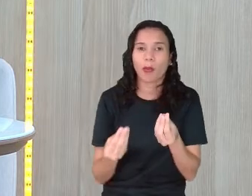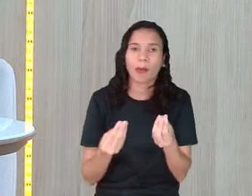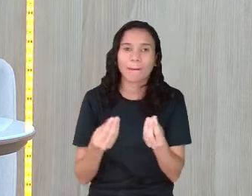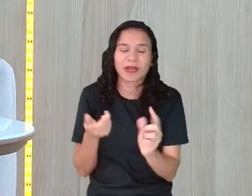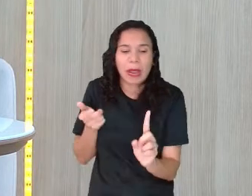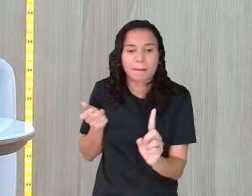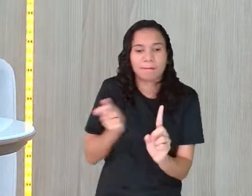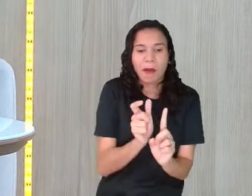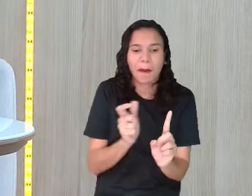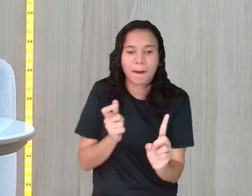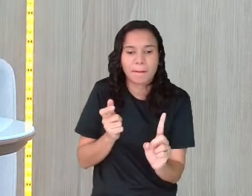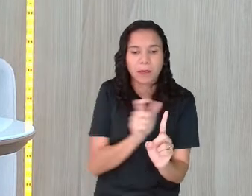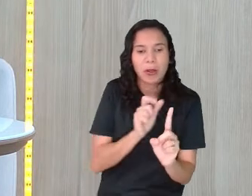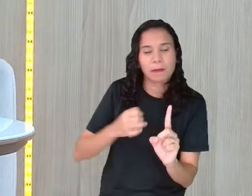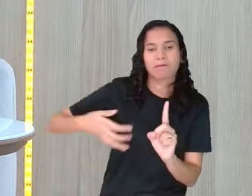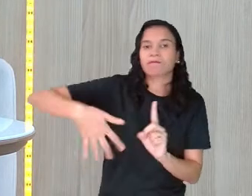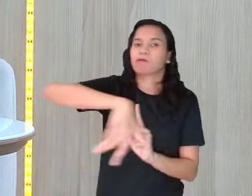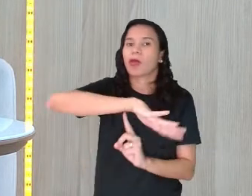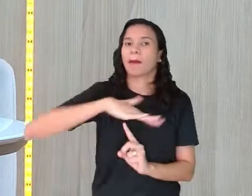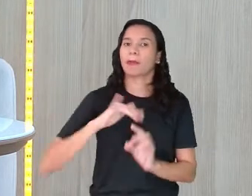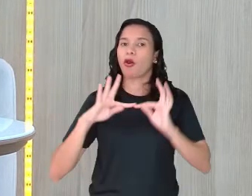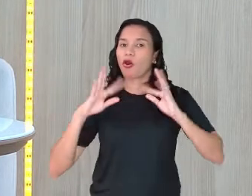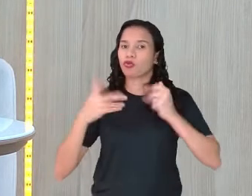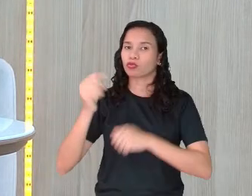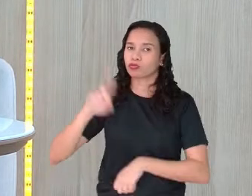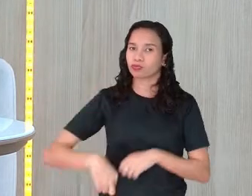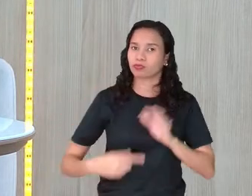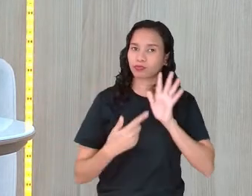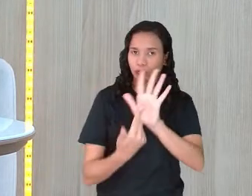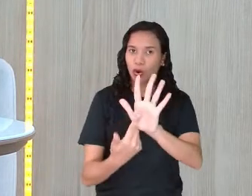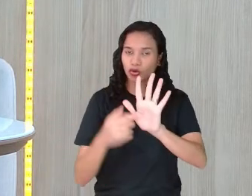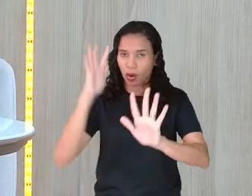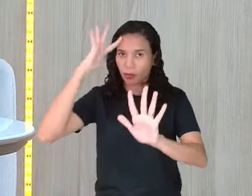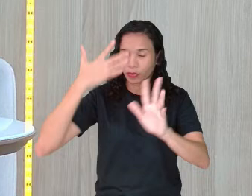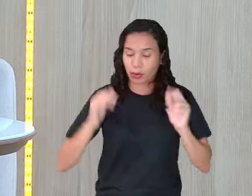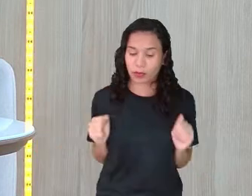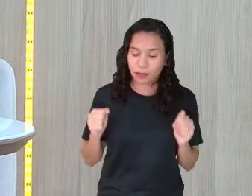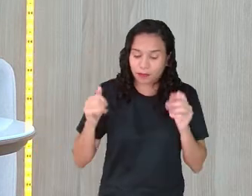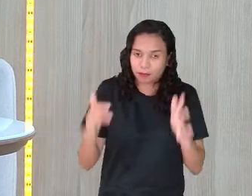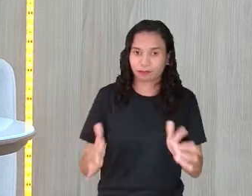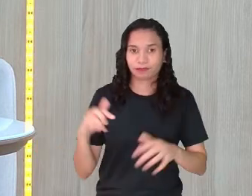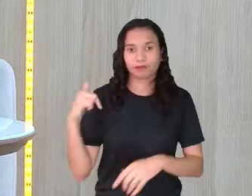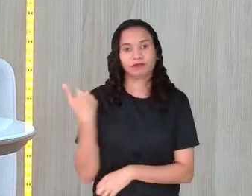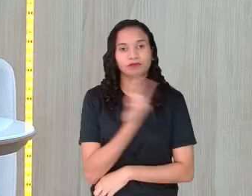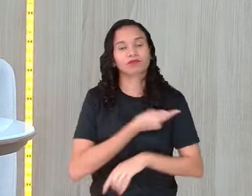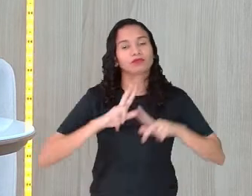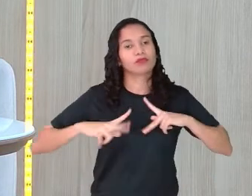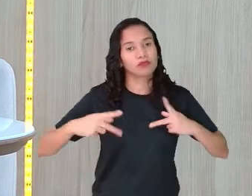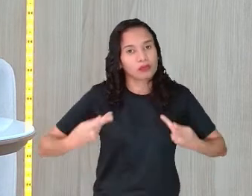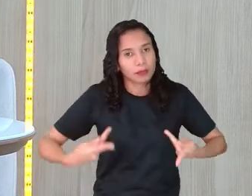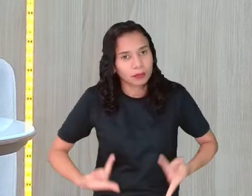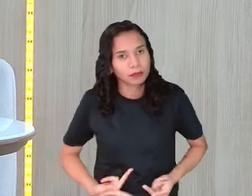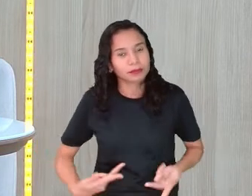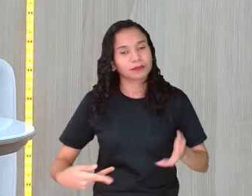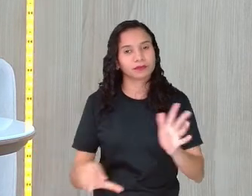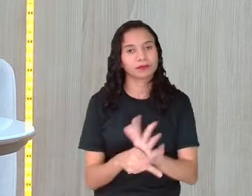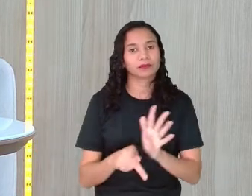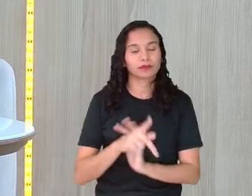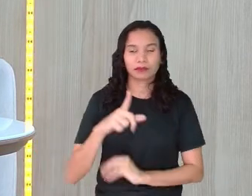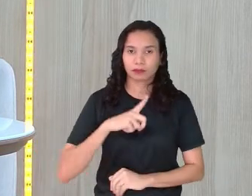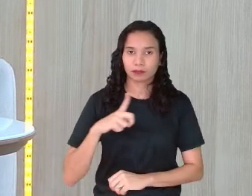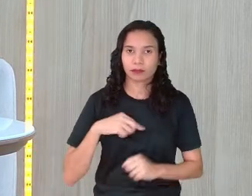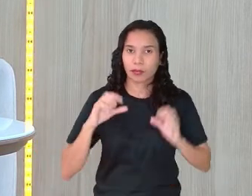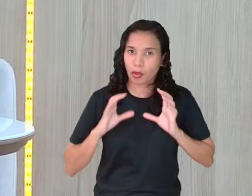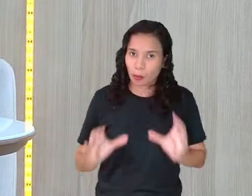danoso para o meio ambiente. Então, tudo isso é um reflexo das nossas ações, né, de nós seres humanos está agindo